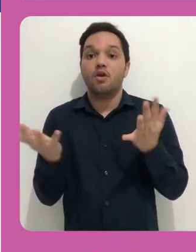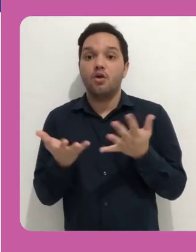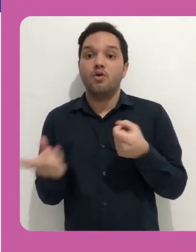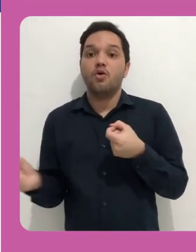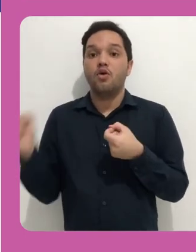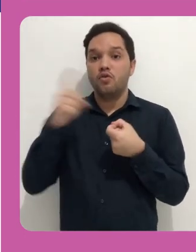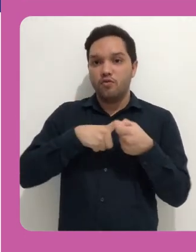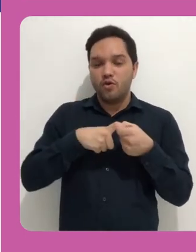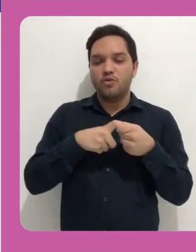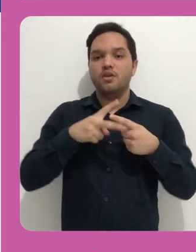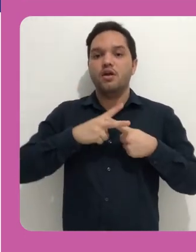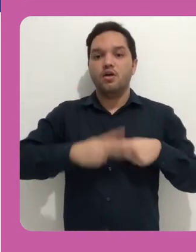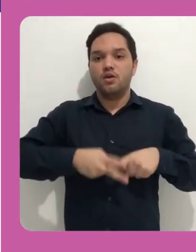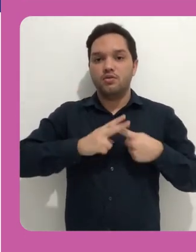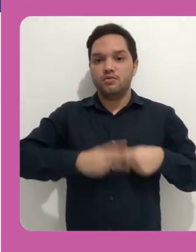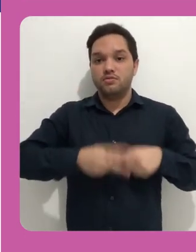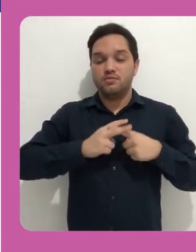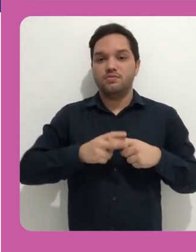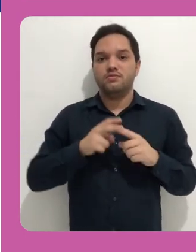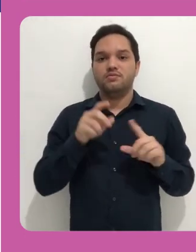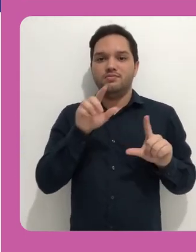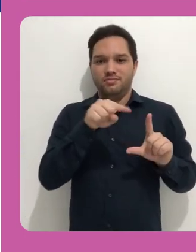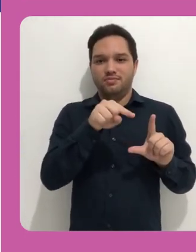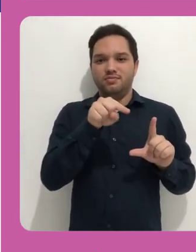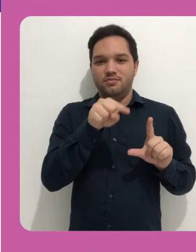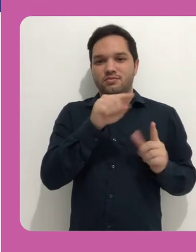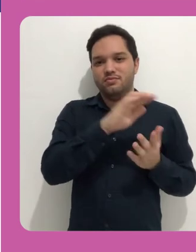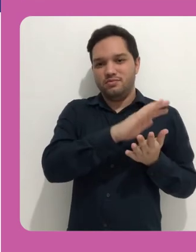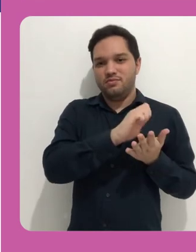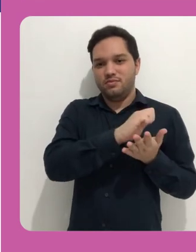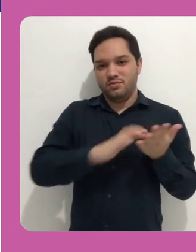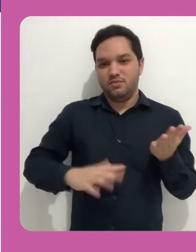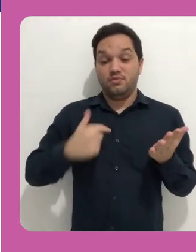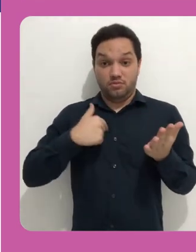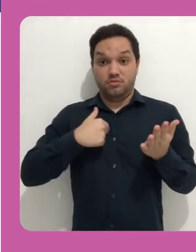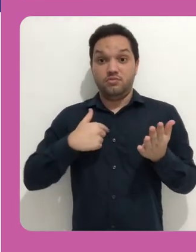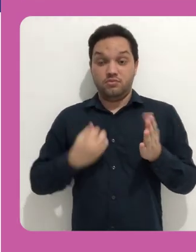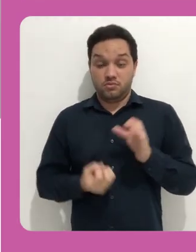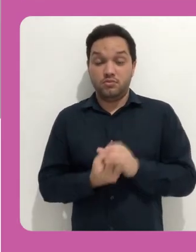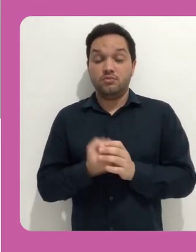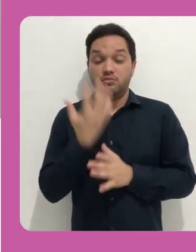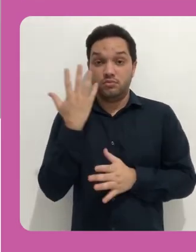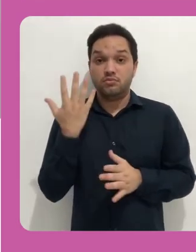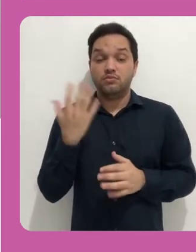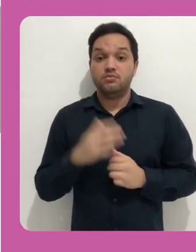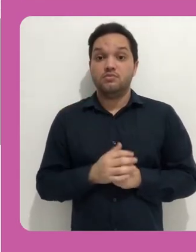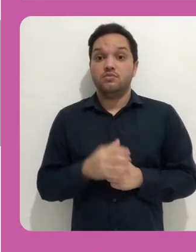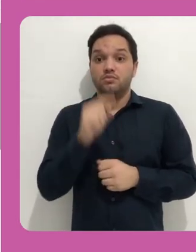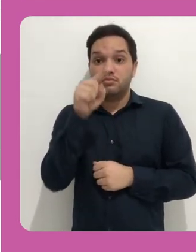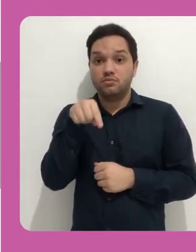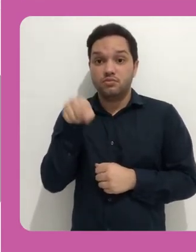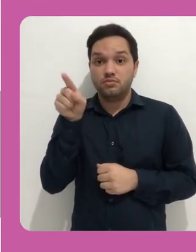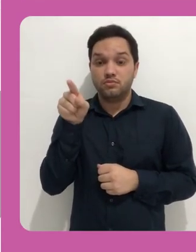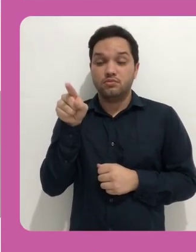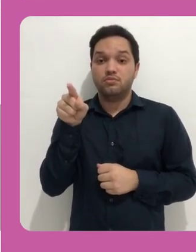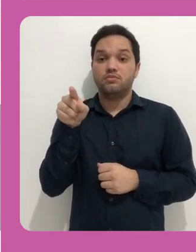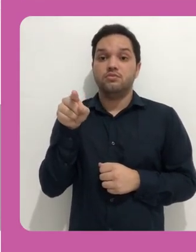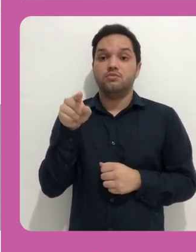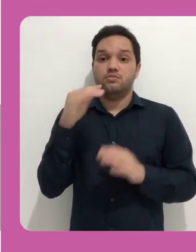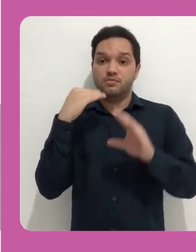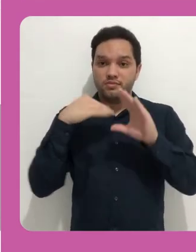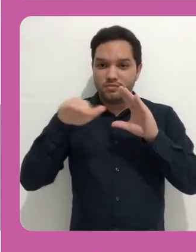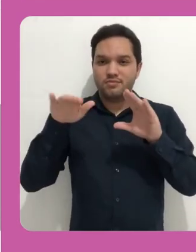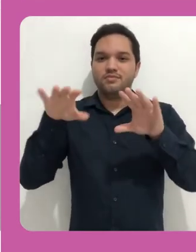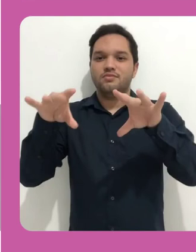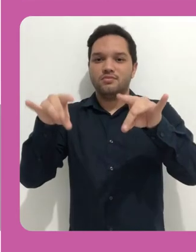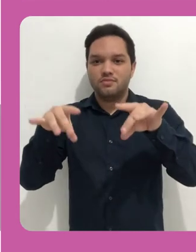voltar aqui nas minhas configurações. Nessa tarefa mesmo que eu criei, eu vou marcar o